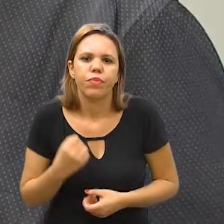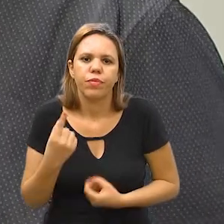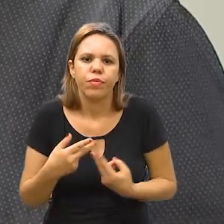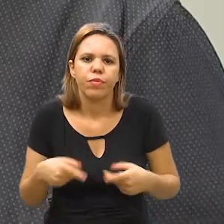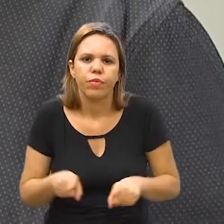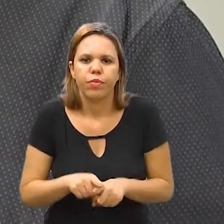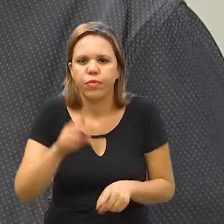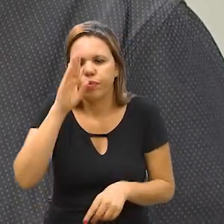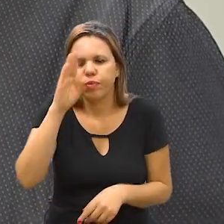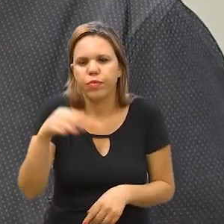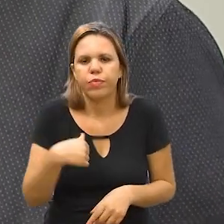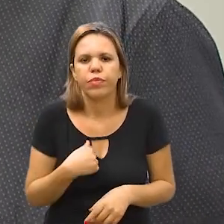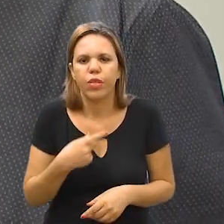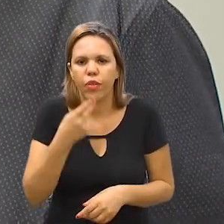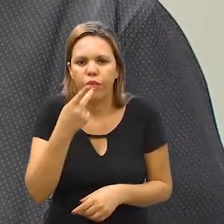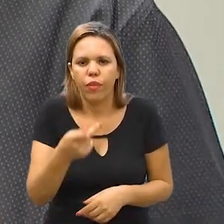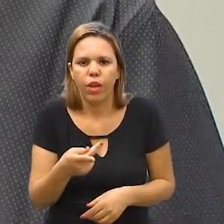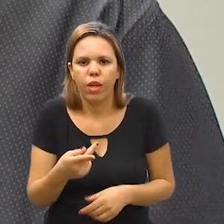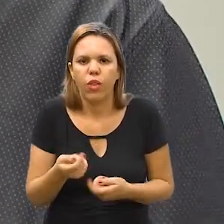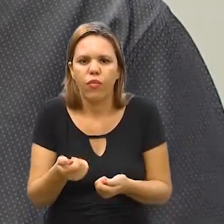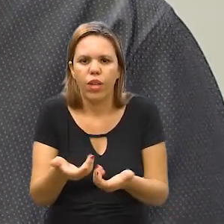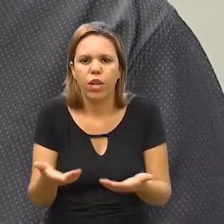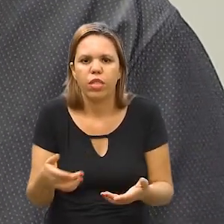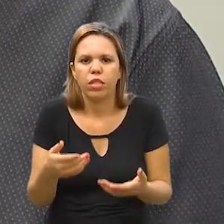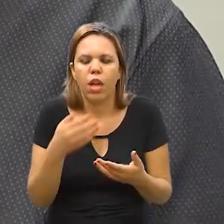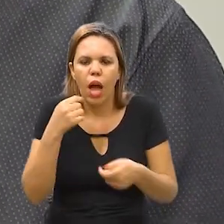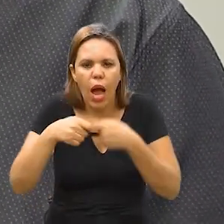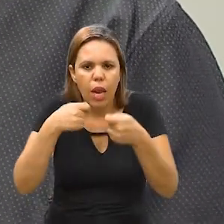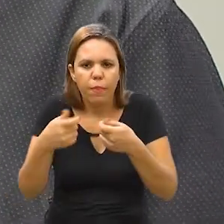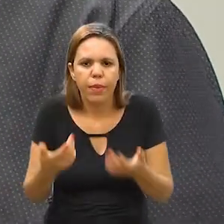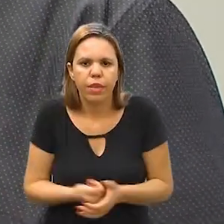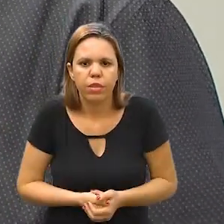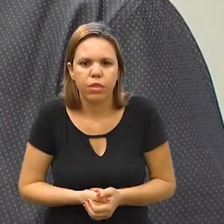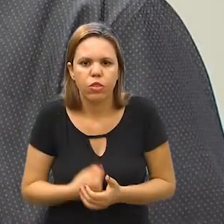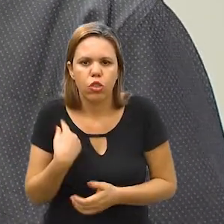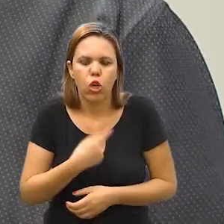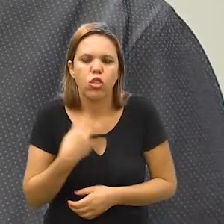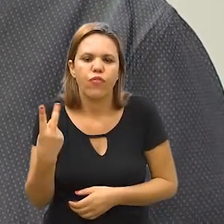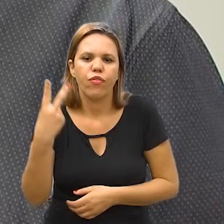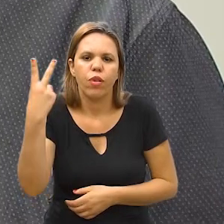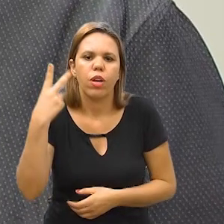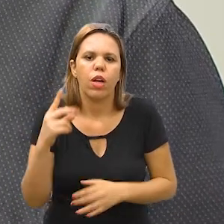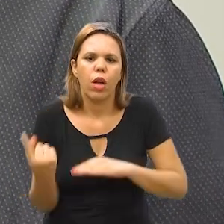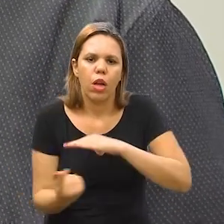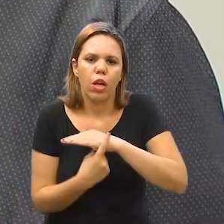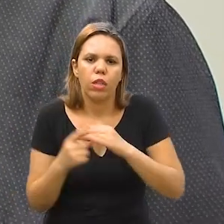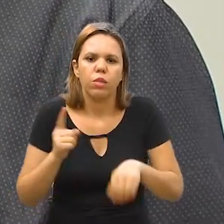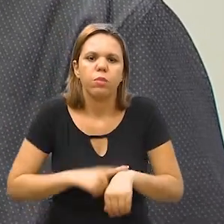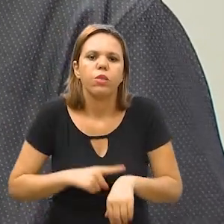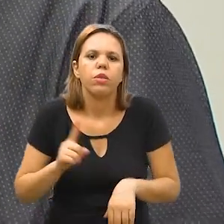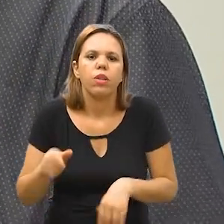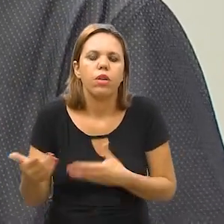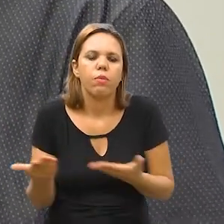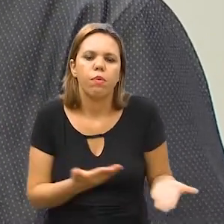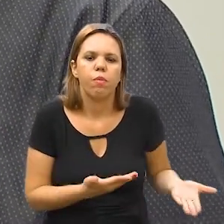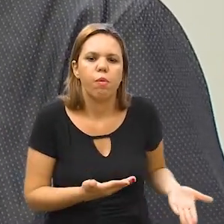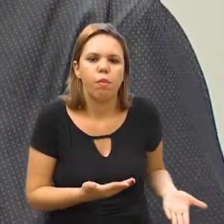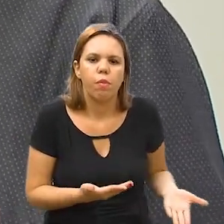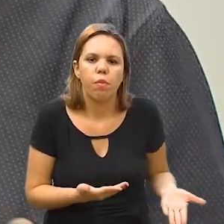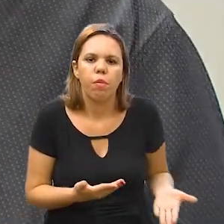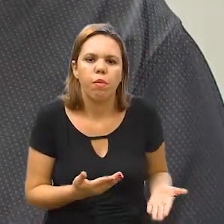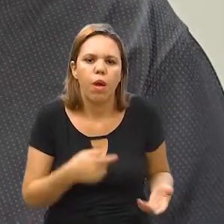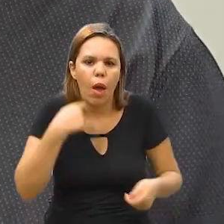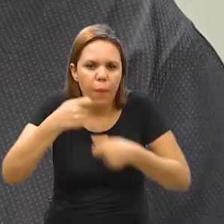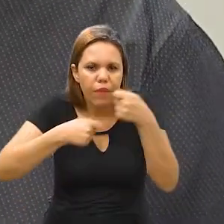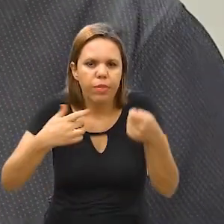questões prioritárias quando se fala de oferta de alimentos, o nosso valor, o valor do cliente naquele momento é receber uma